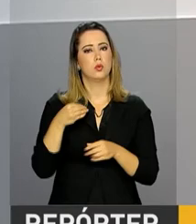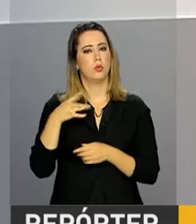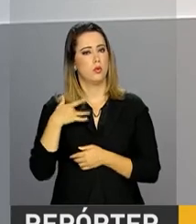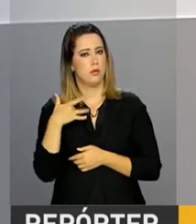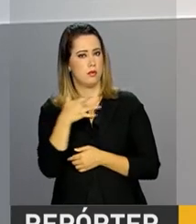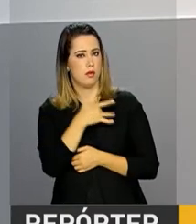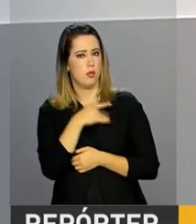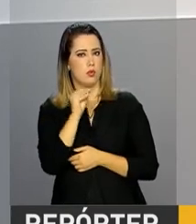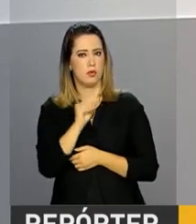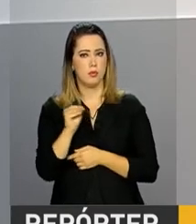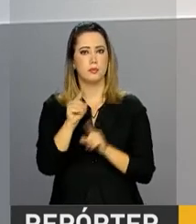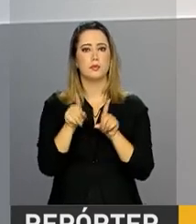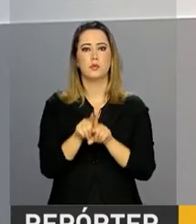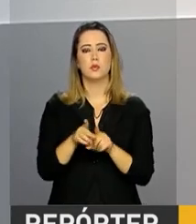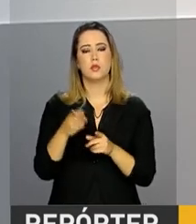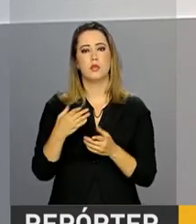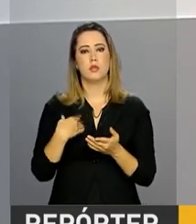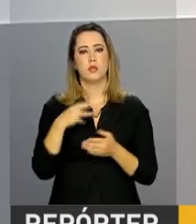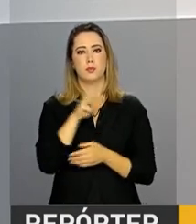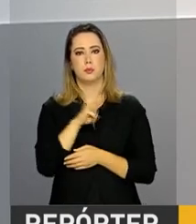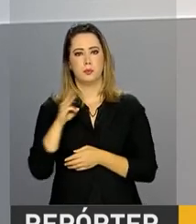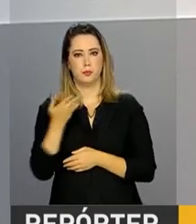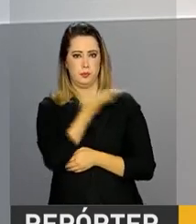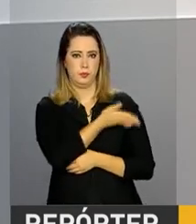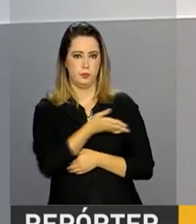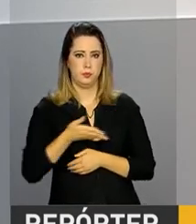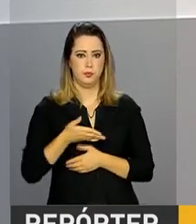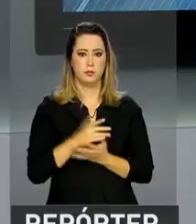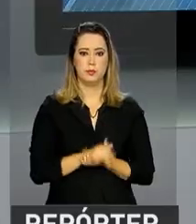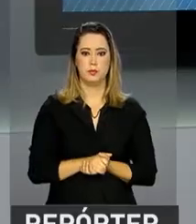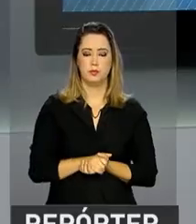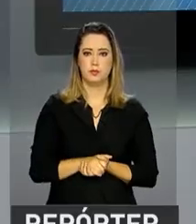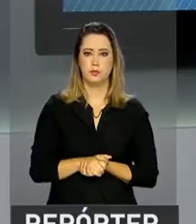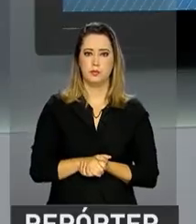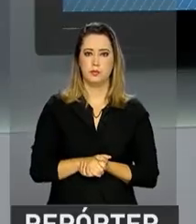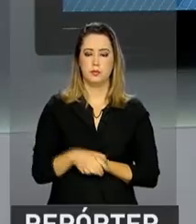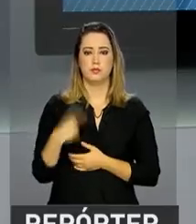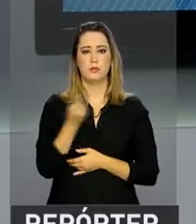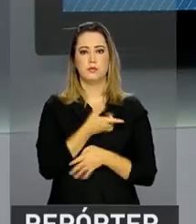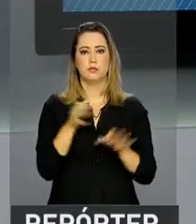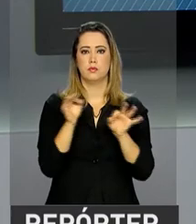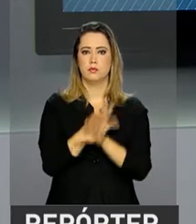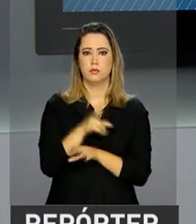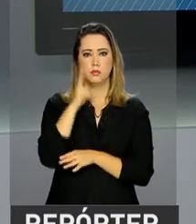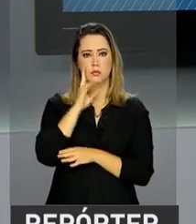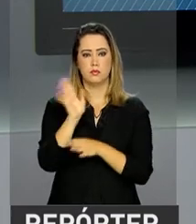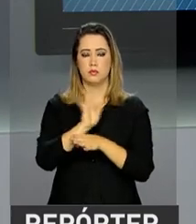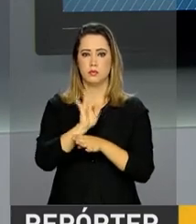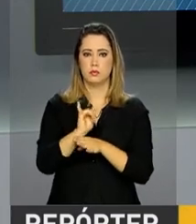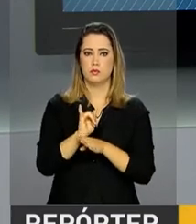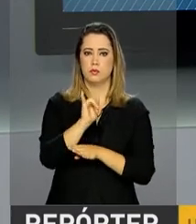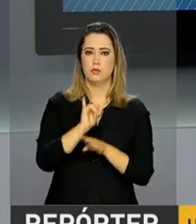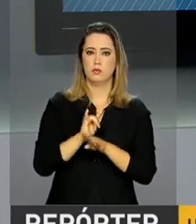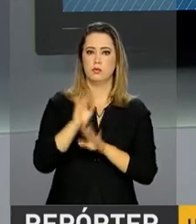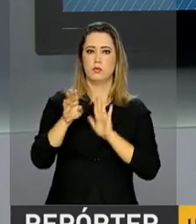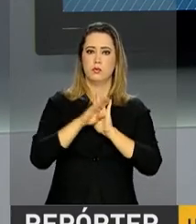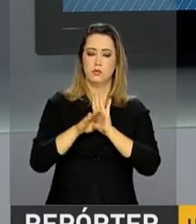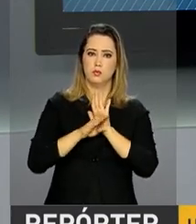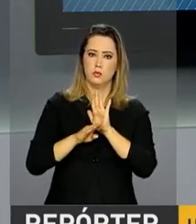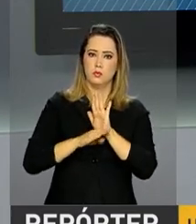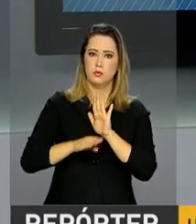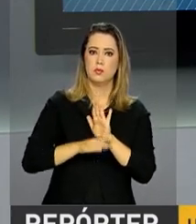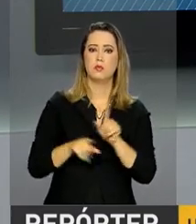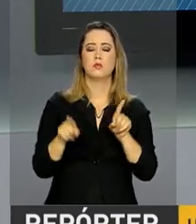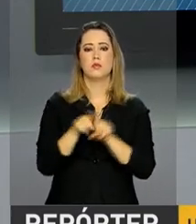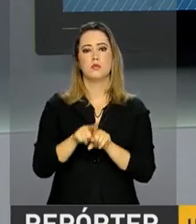disponível no site do inca uma cartilha que traz mais informações nós ficamos por aqui você pode rever as reportagens no youtube e